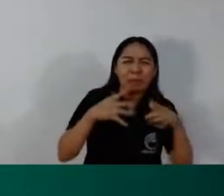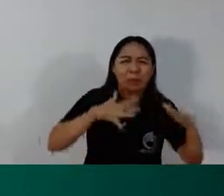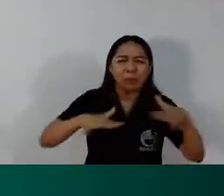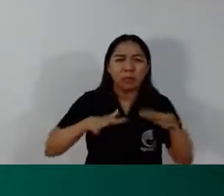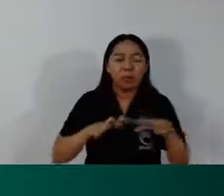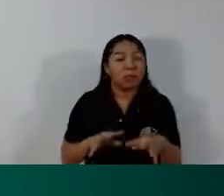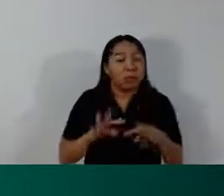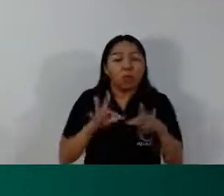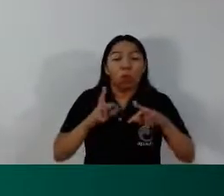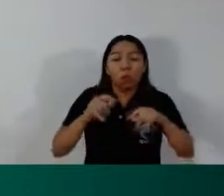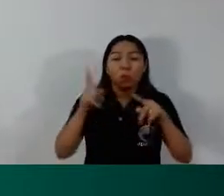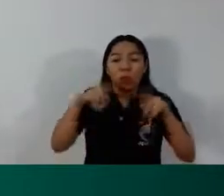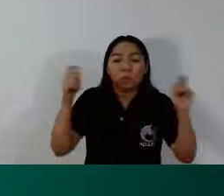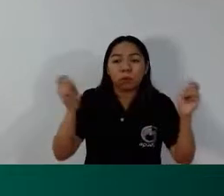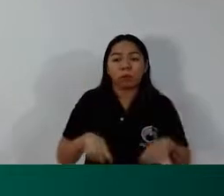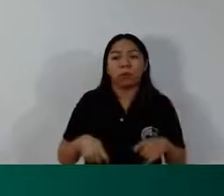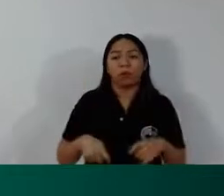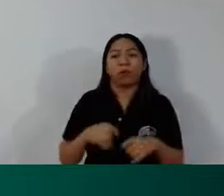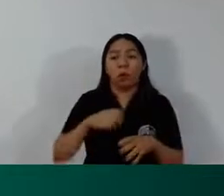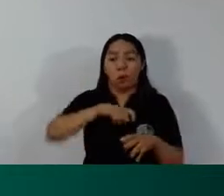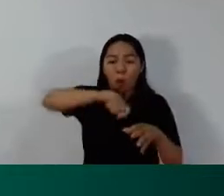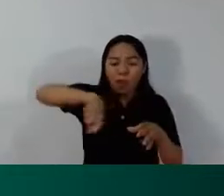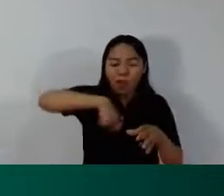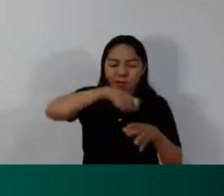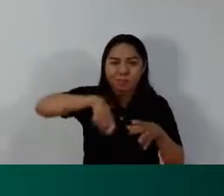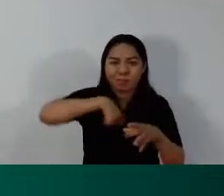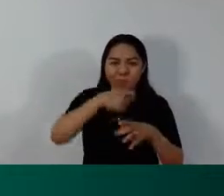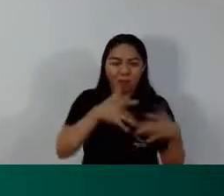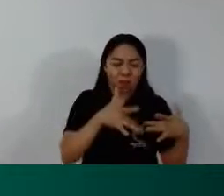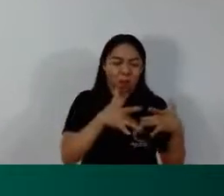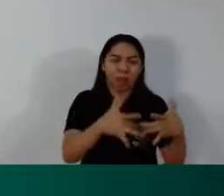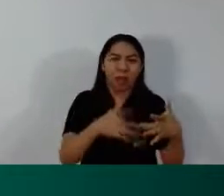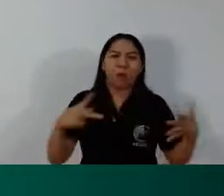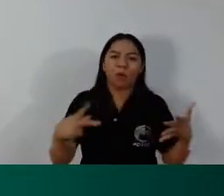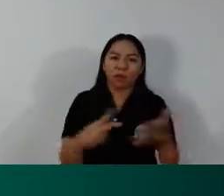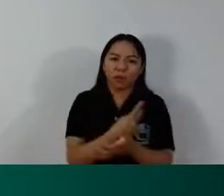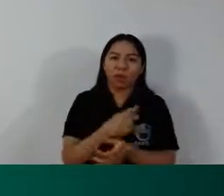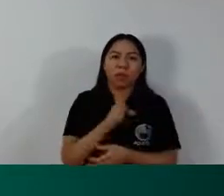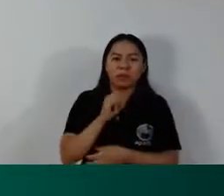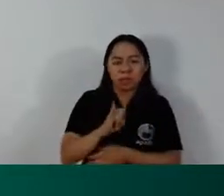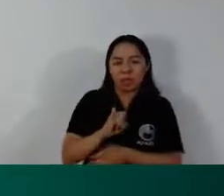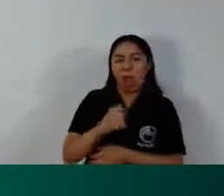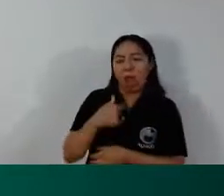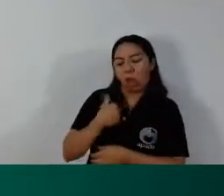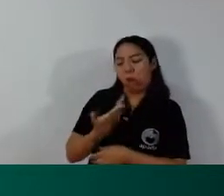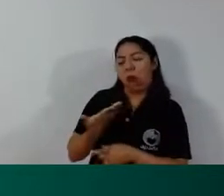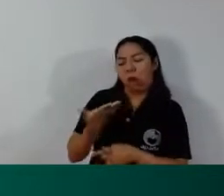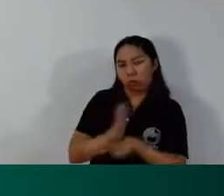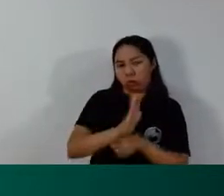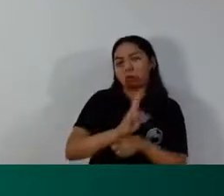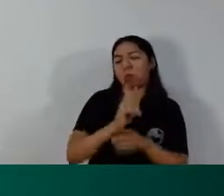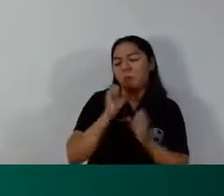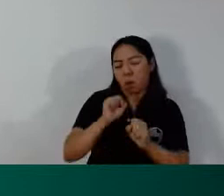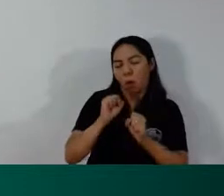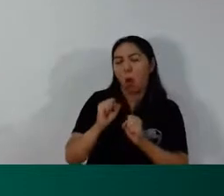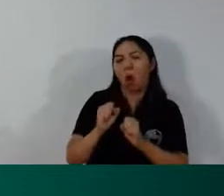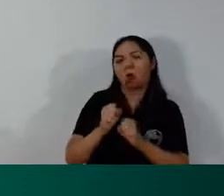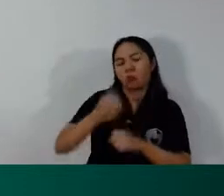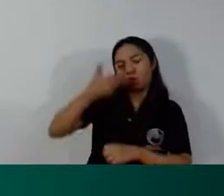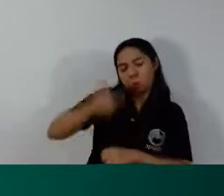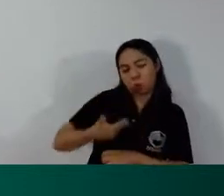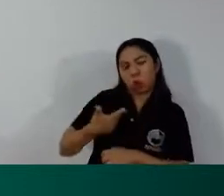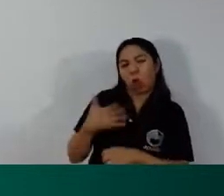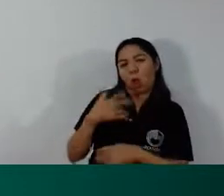e tudo que for possível para essa cozinha solidária acontecer que depender de mim pode Sempre contar comigo